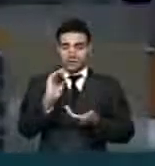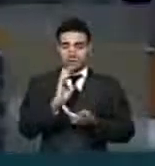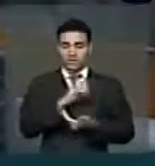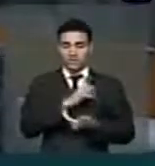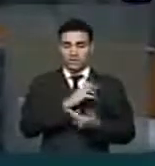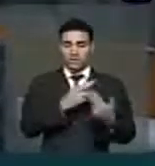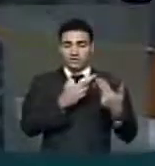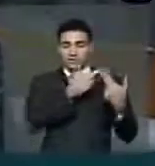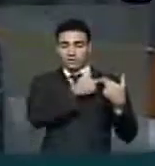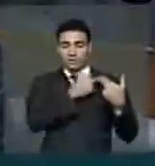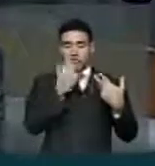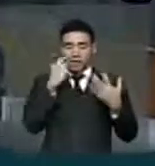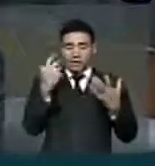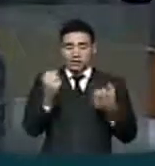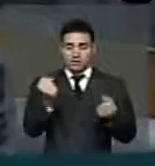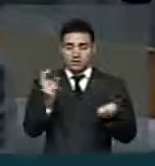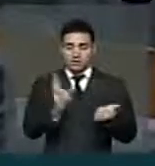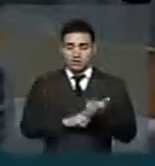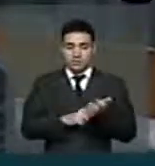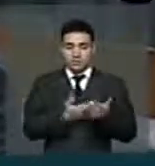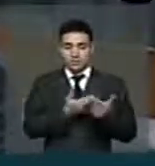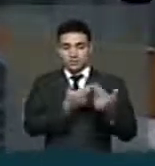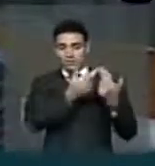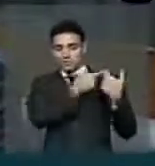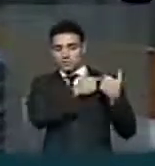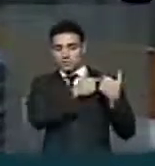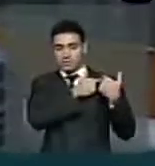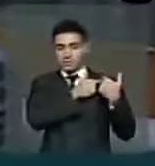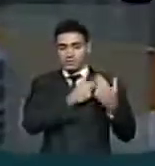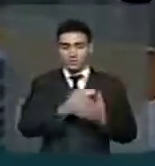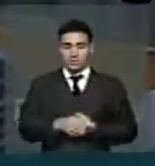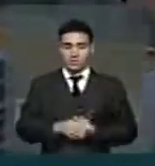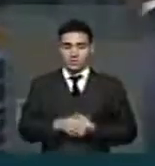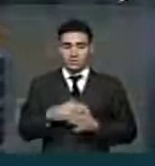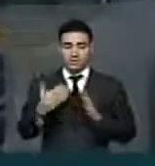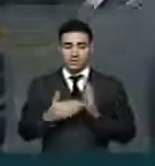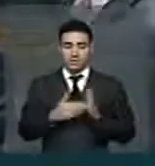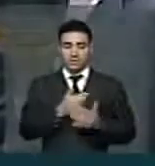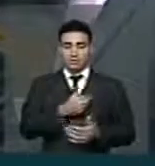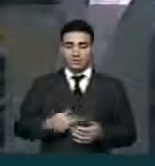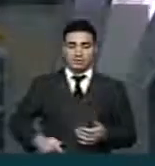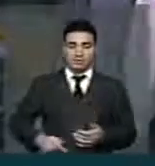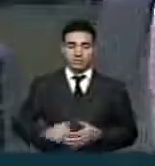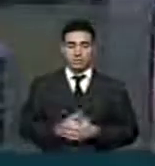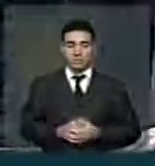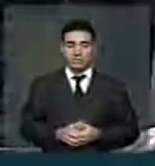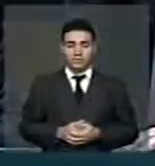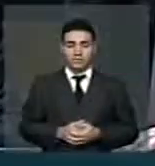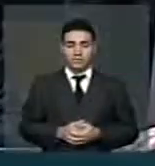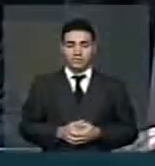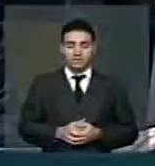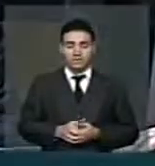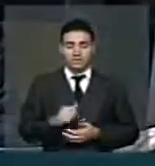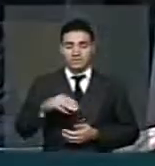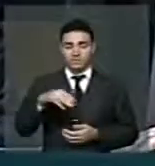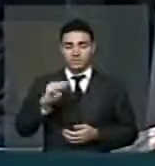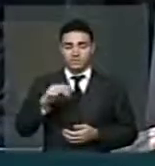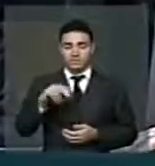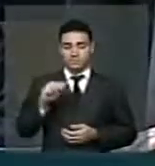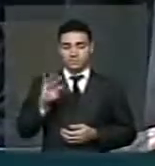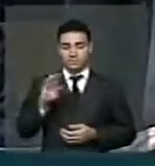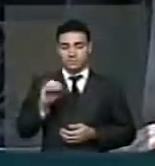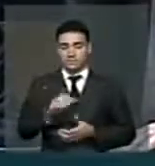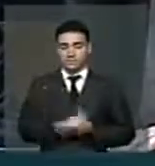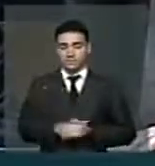responsabilidade de assumir essa responsabilidade. Obrigado, deputado. Total presidente, deputado Gumota, deputado Manassa,